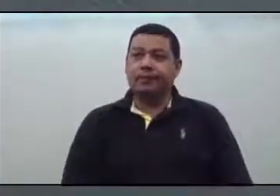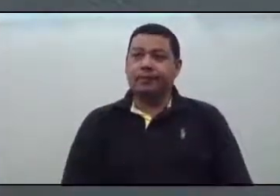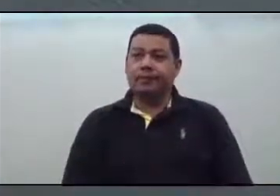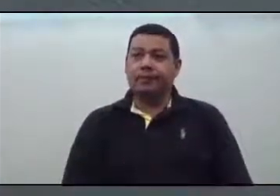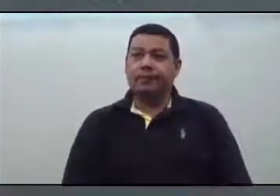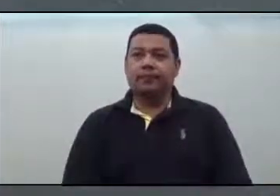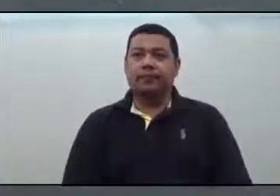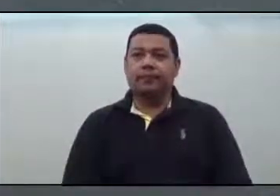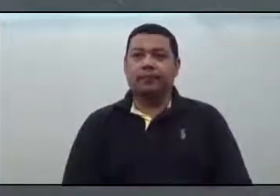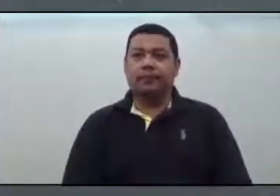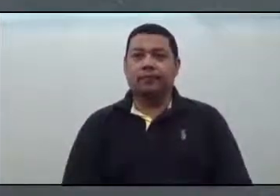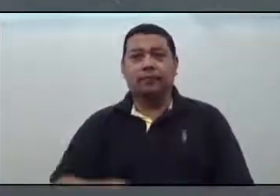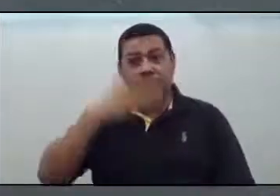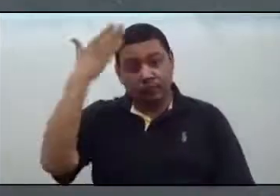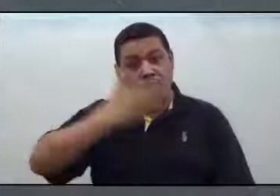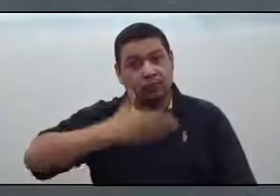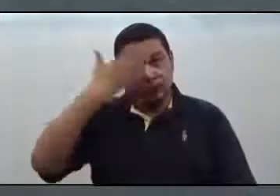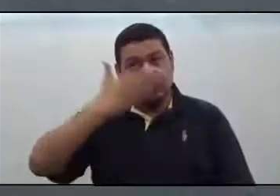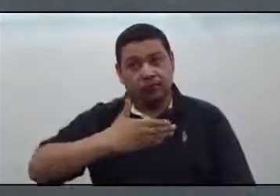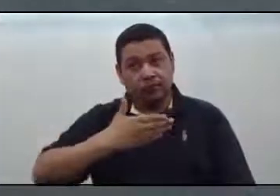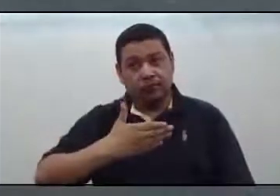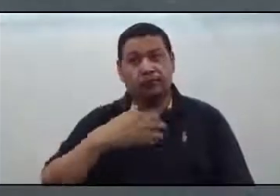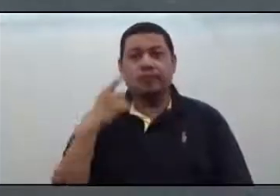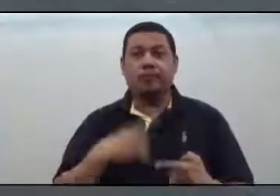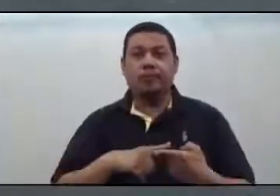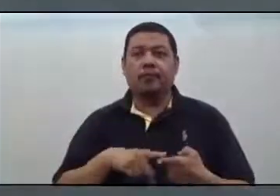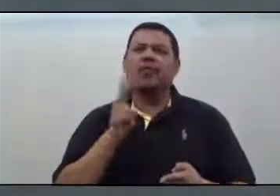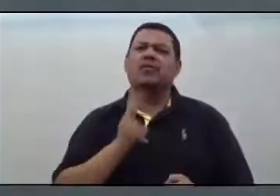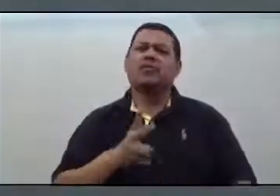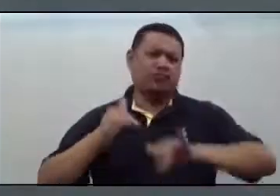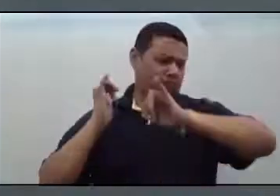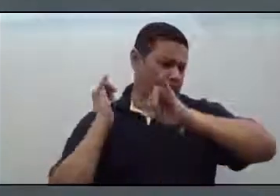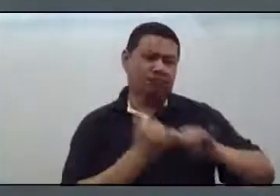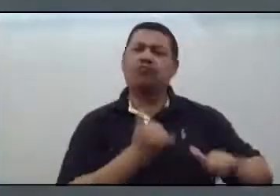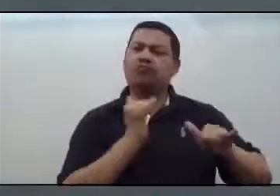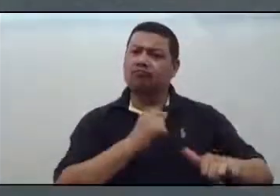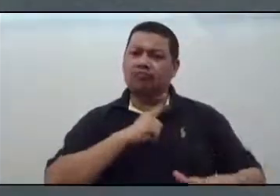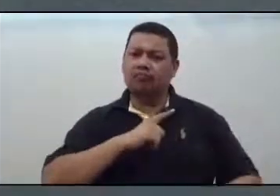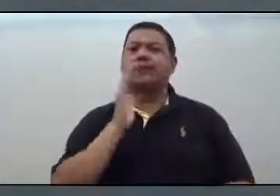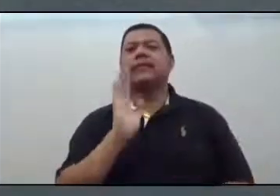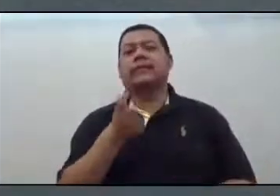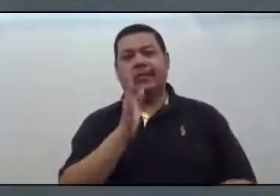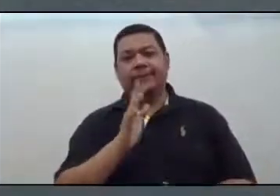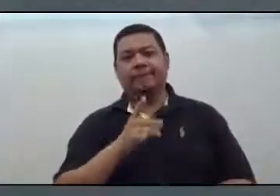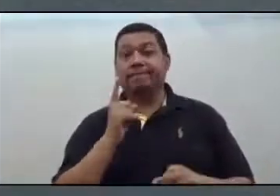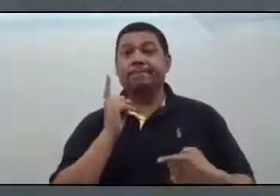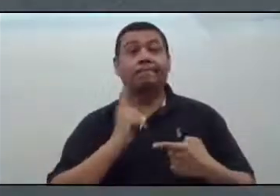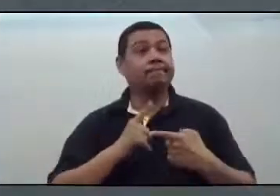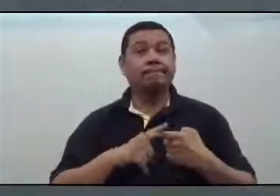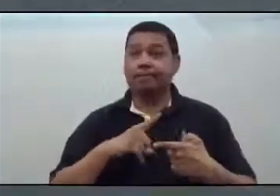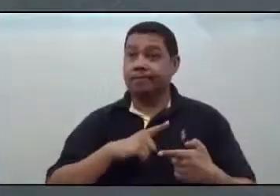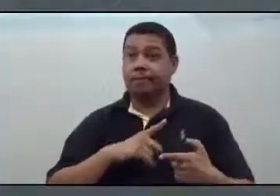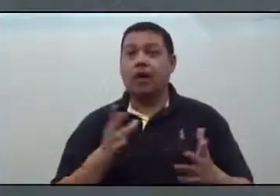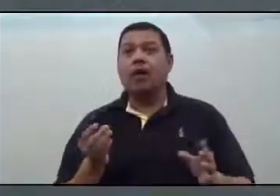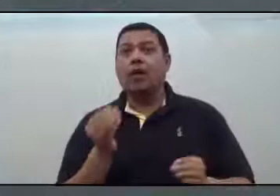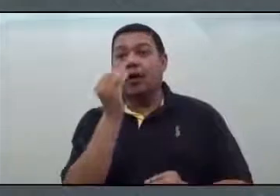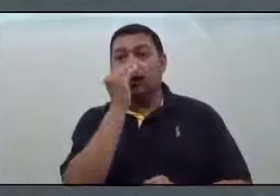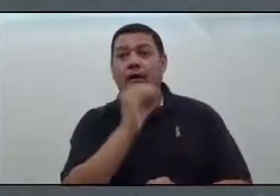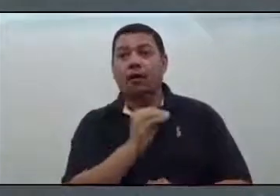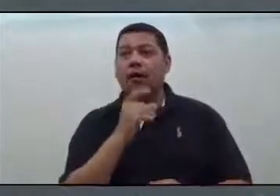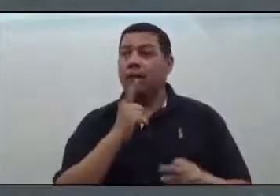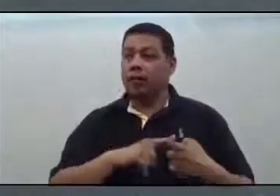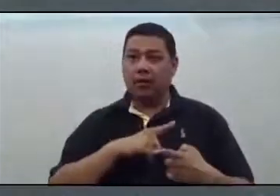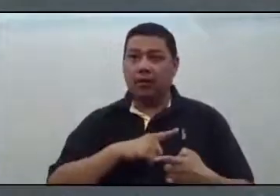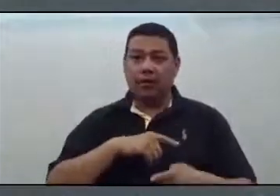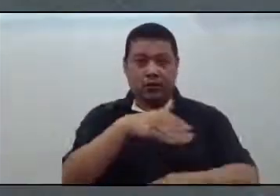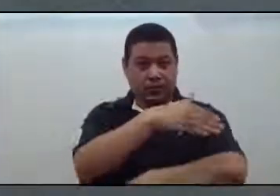o descaso que sempre teve com aquela localidade. Por que, vereador, mostra o descaso? Porque tem umas